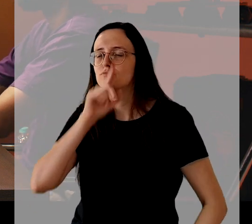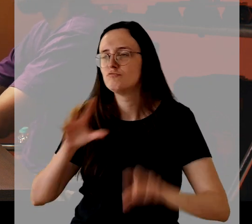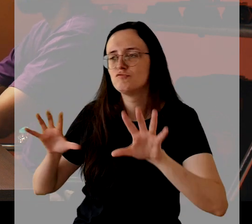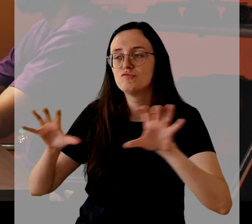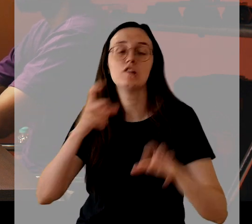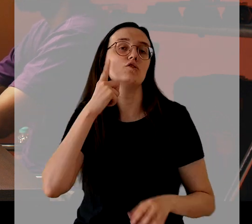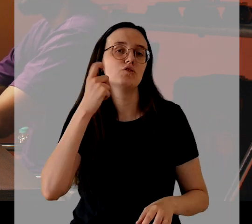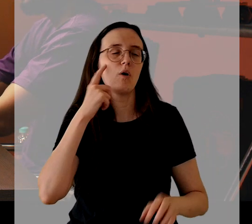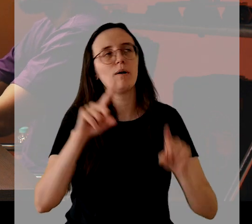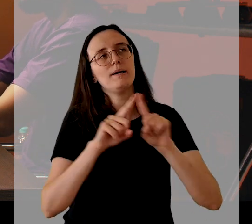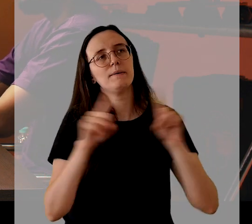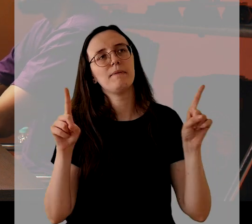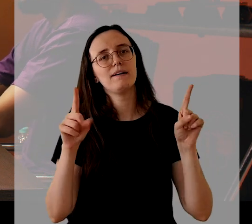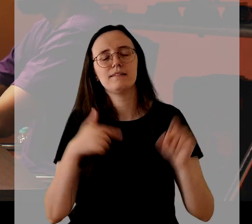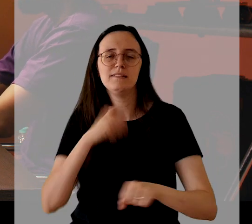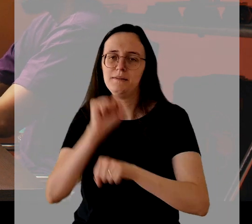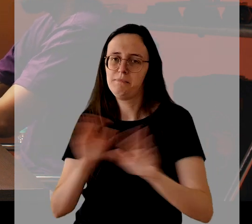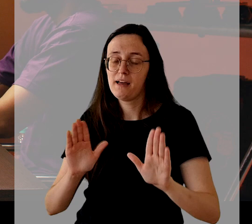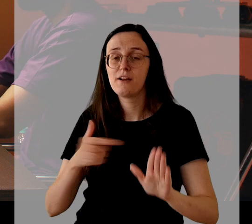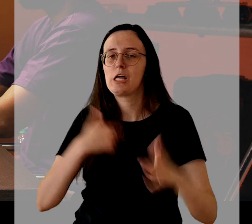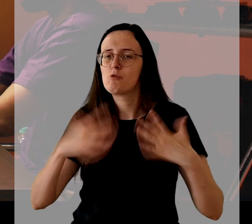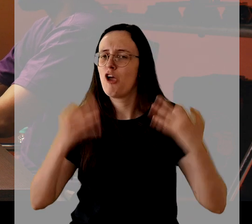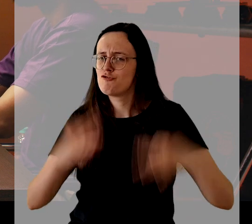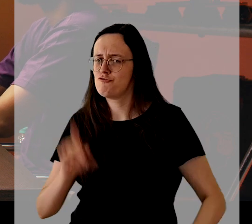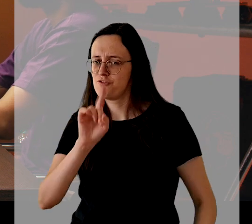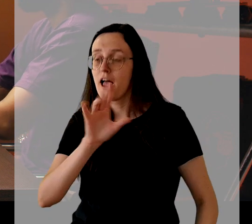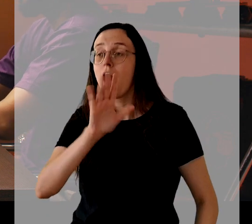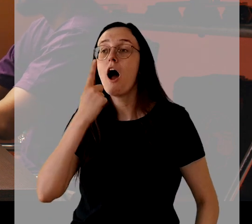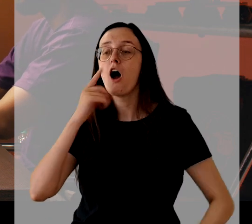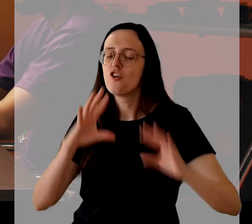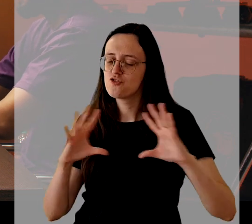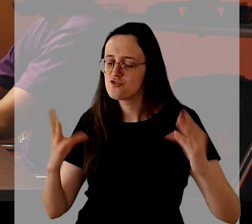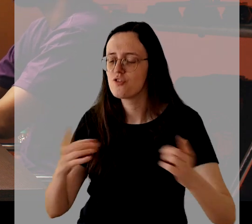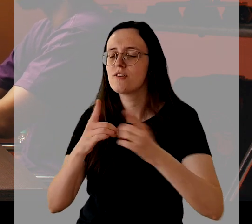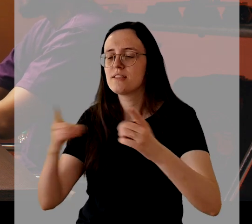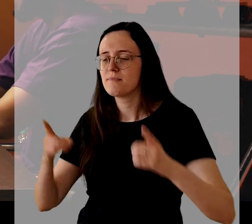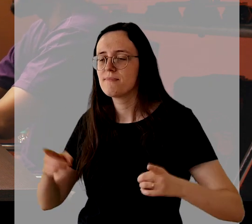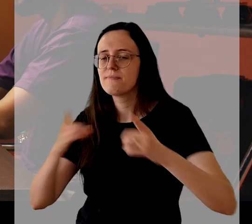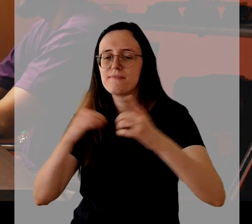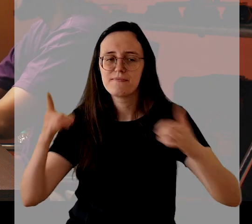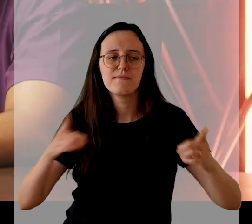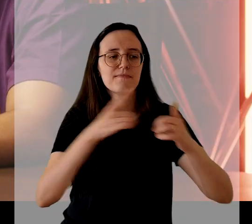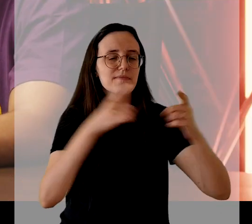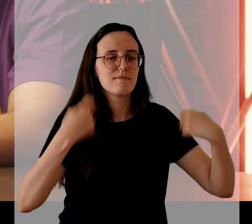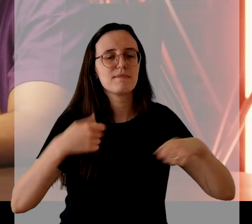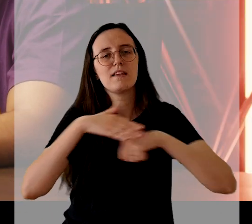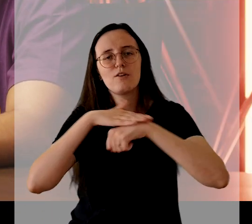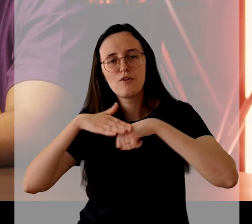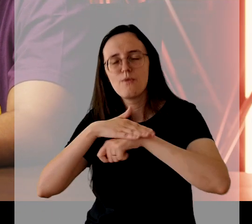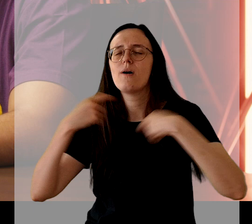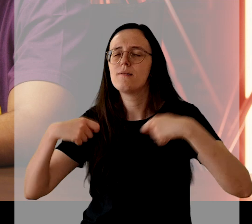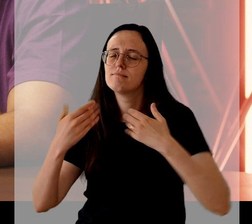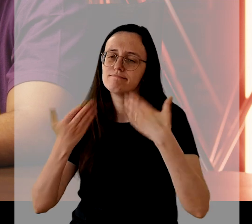eles. Mas vou parar por aqui, mas não quero ser injusto. Todos os departamentos a gente tem que saber